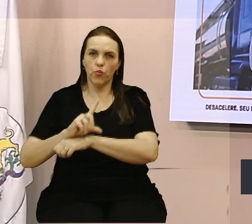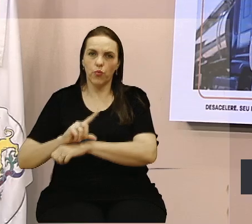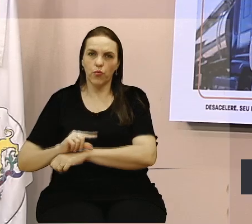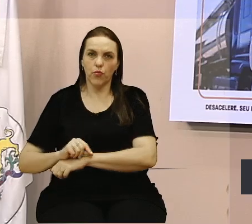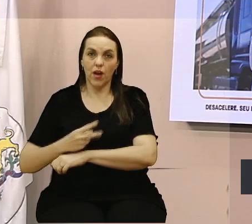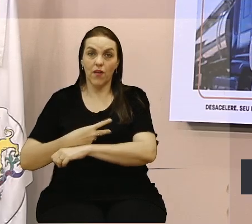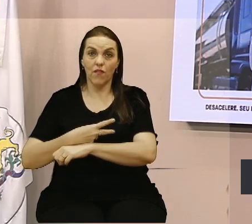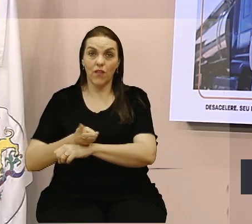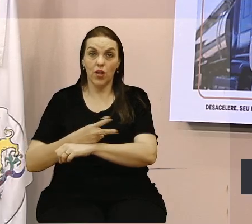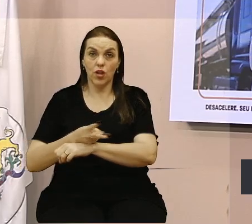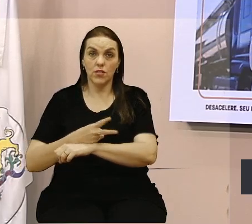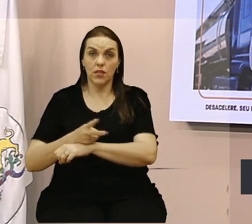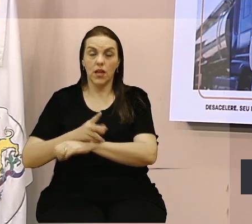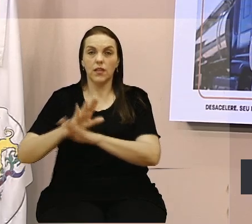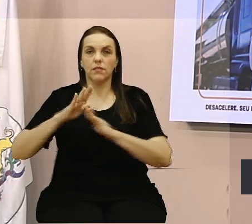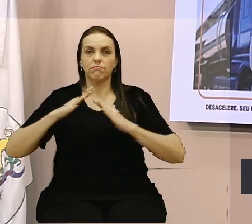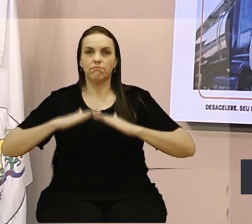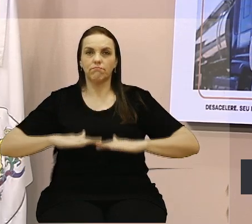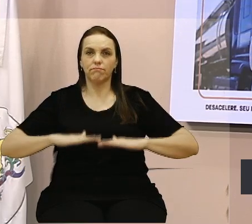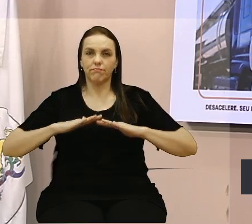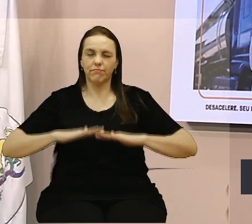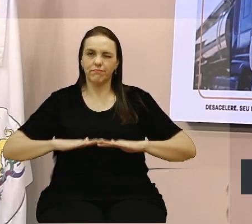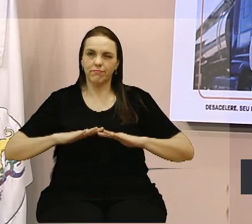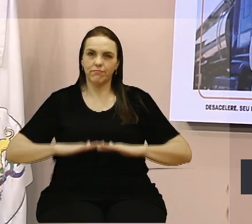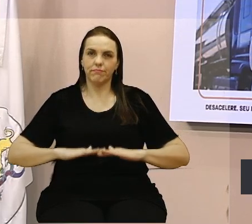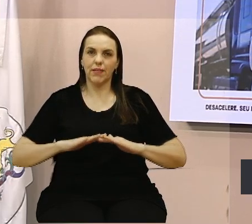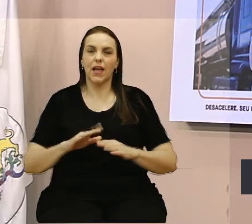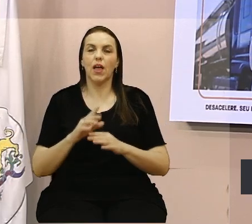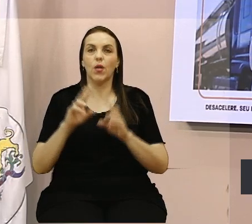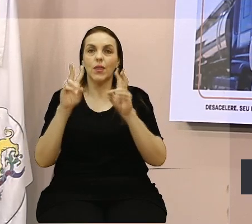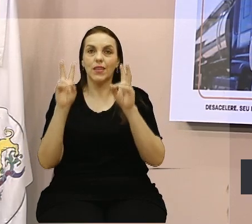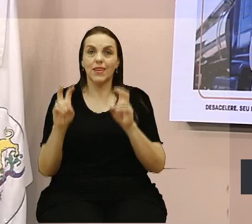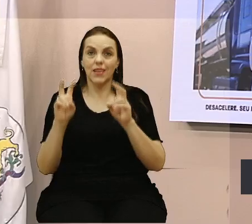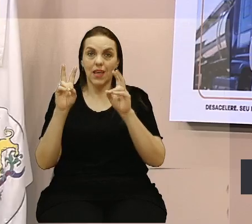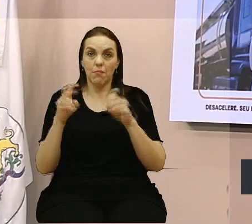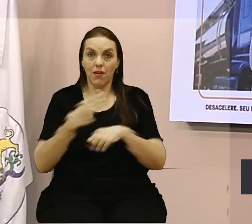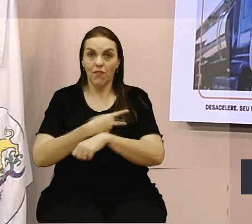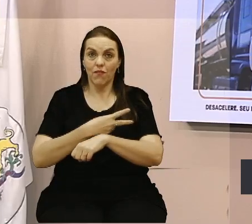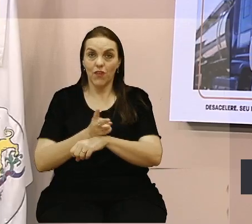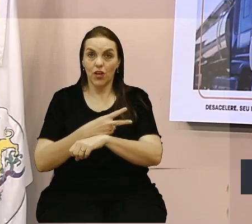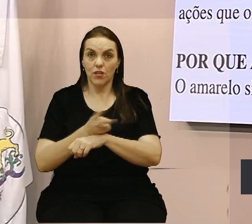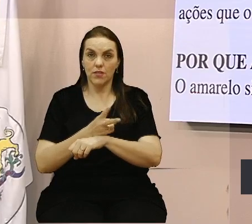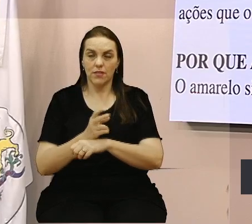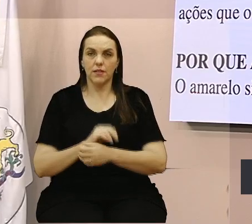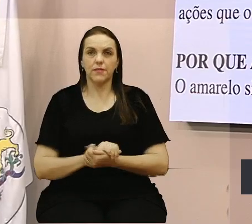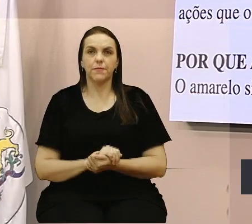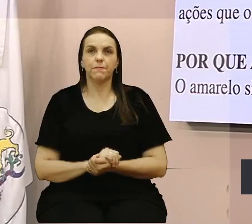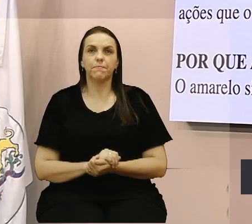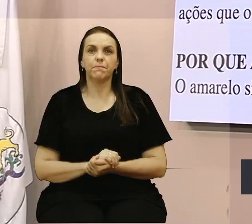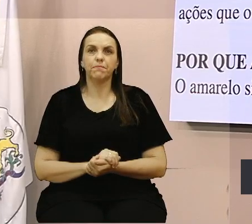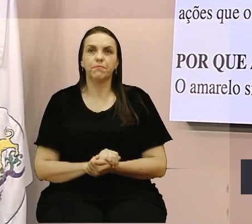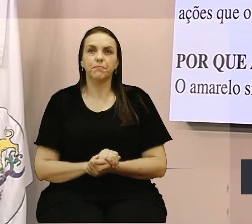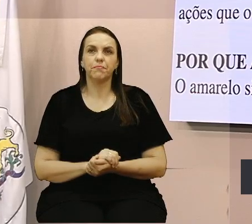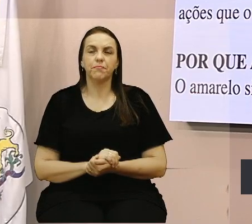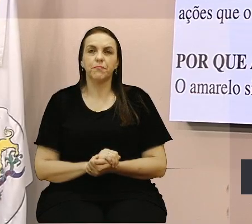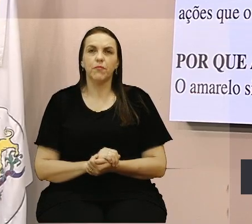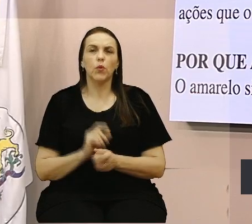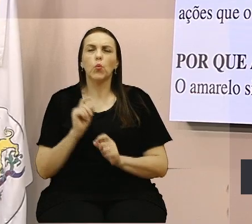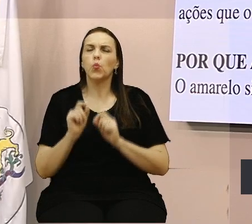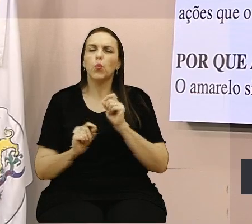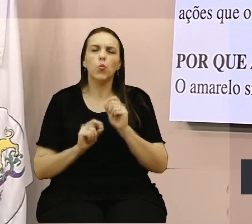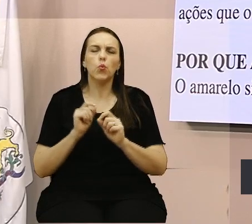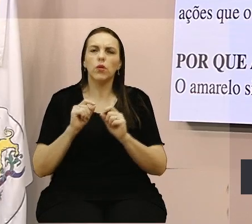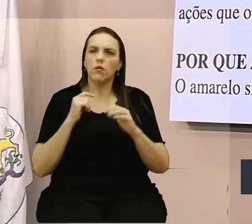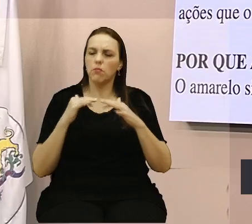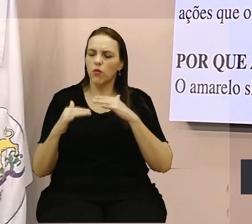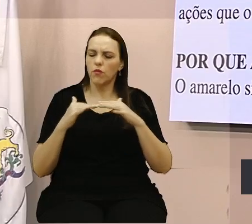velocidade. O tema do Maio Amarelo esse ano está voltado à velocidade. Pode passar. Então, o que é o movimento